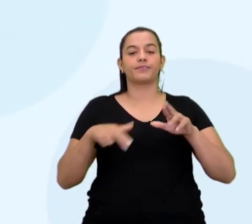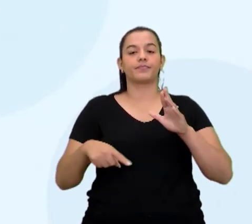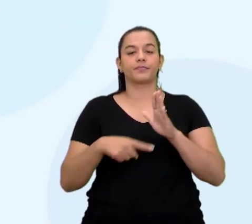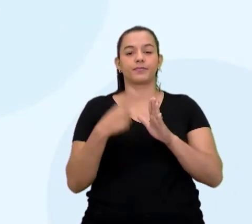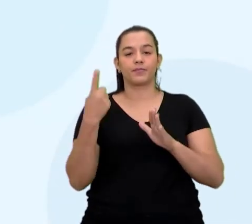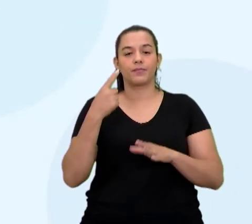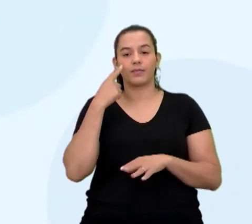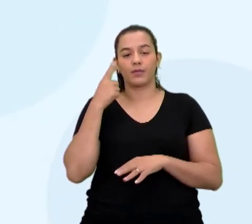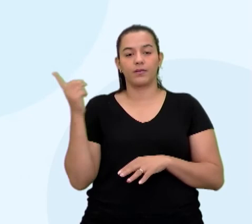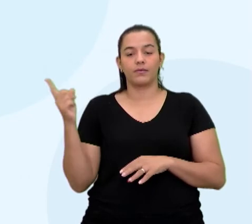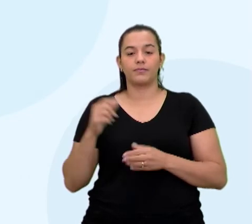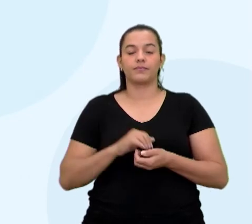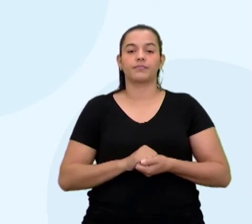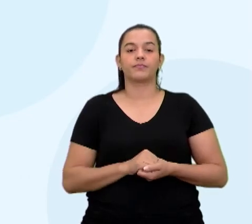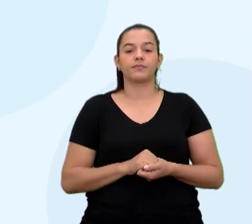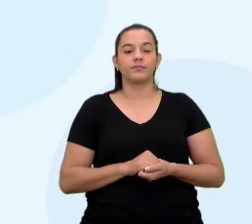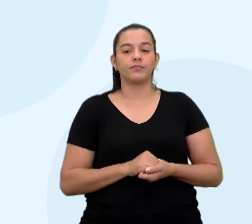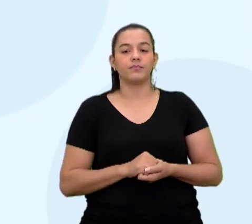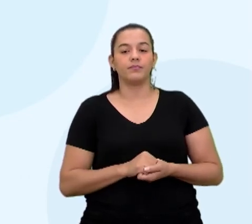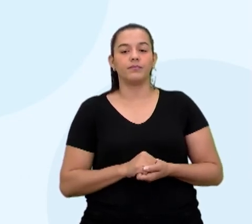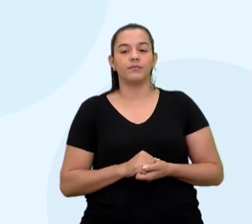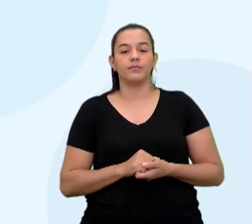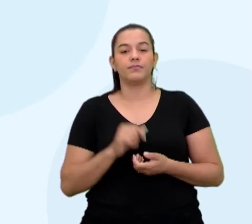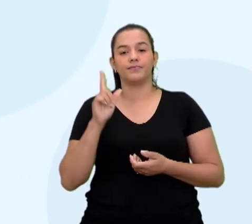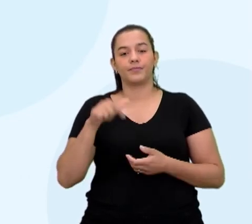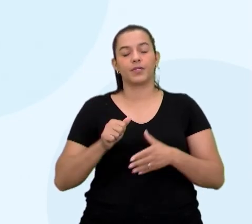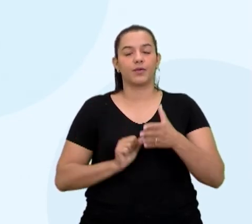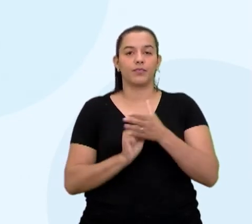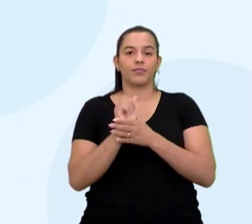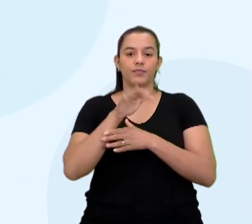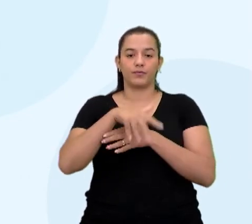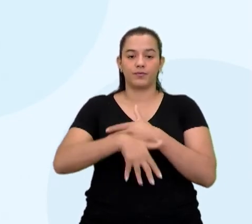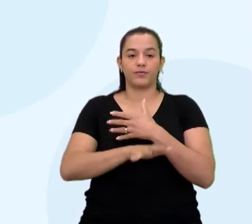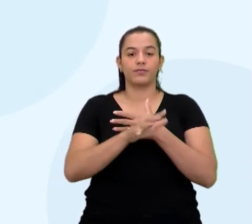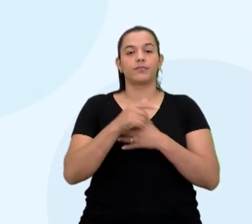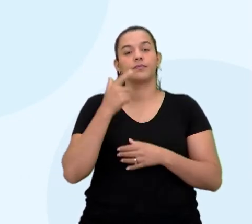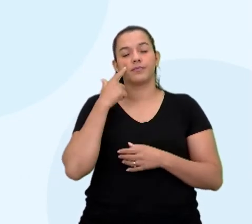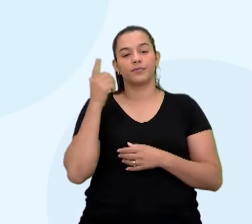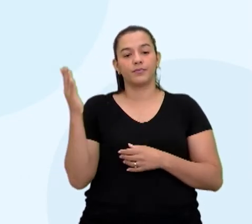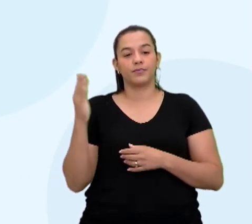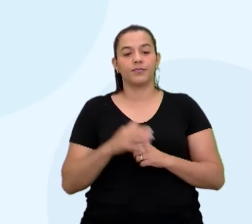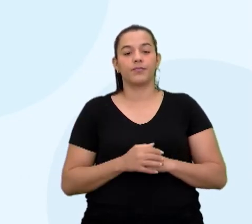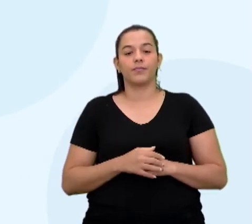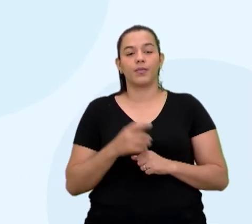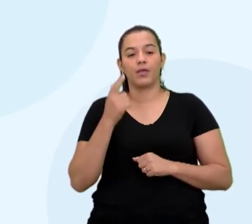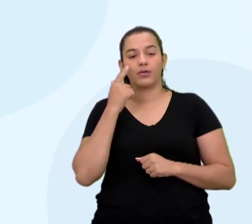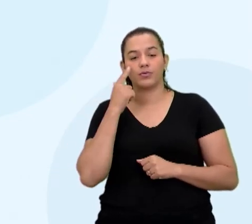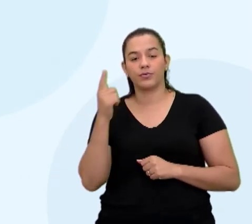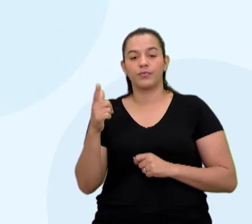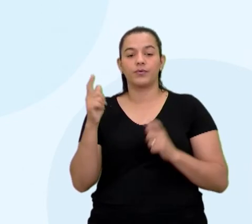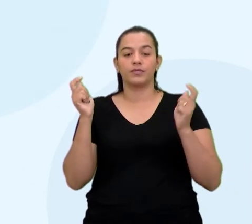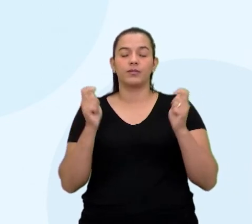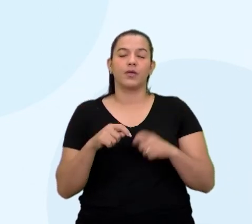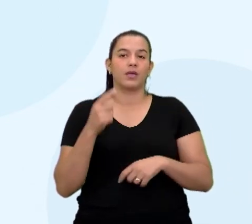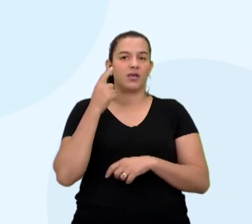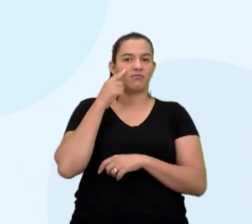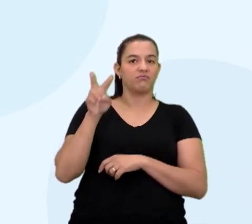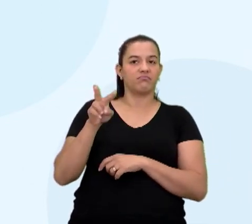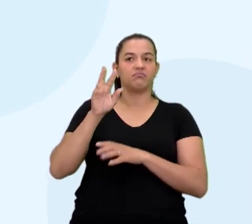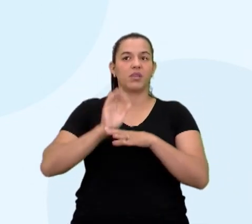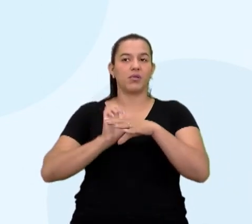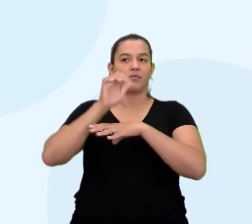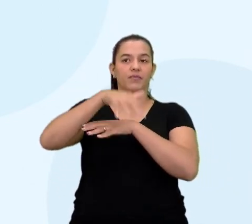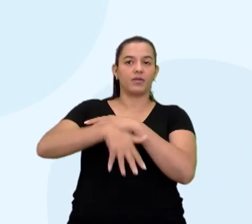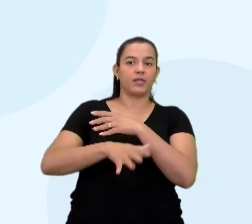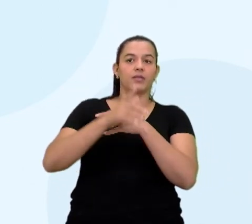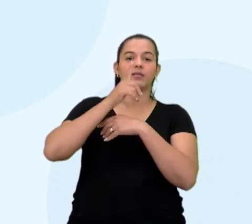revisão aí do desenvolvimento aí da atividade 2, é o vulcanismo, tá aí, ó. Né, a gente olha o vulcão e fala assim, tem lá a parte